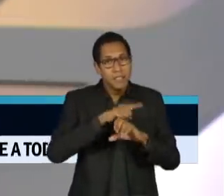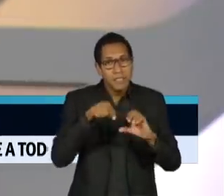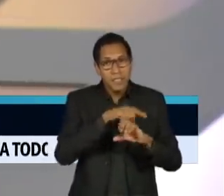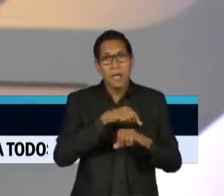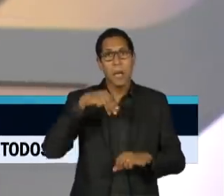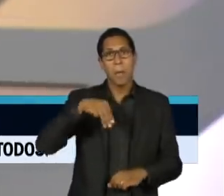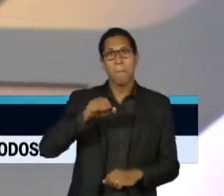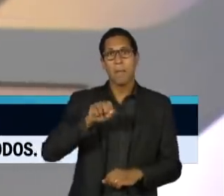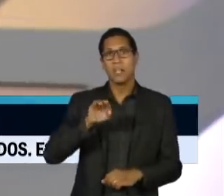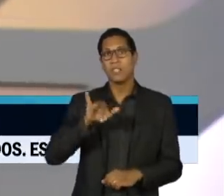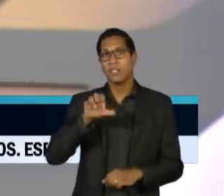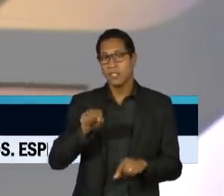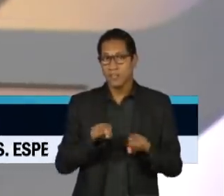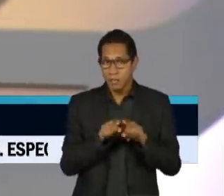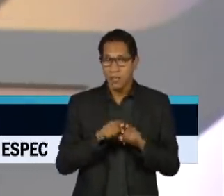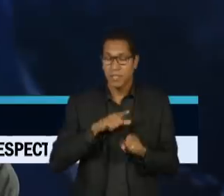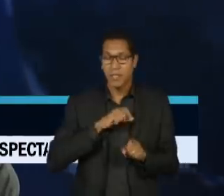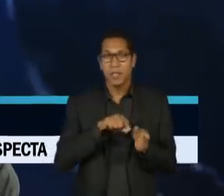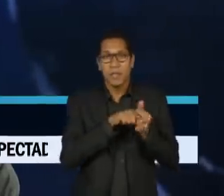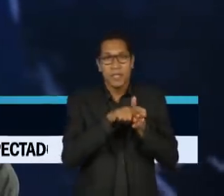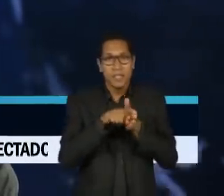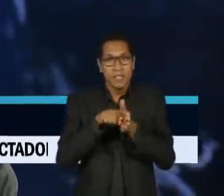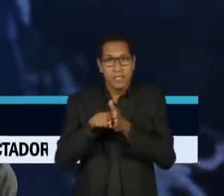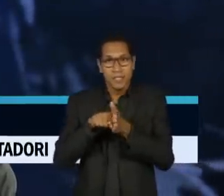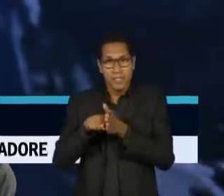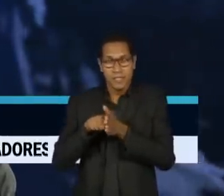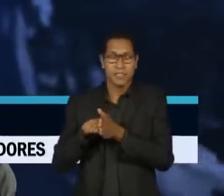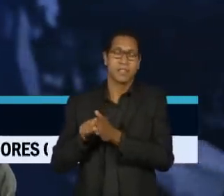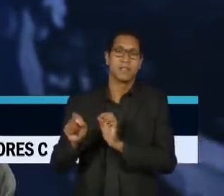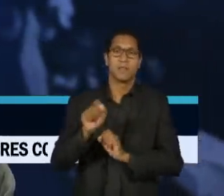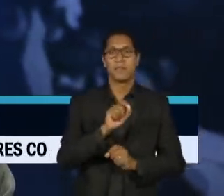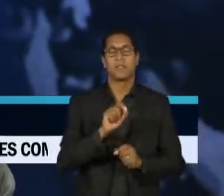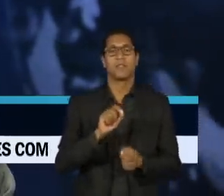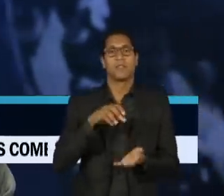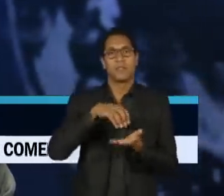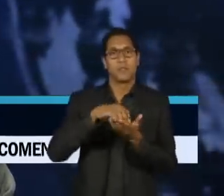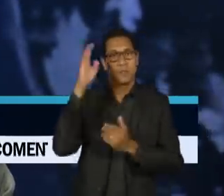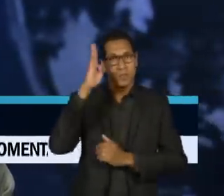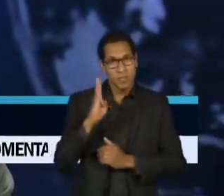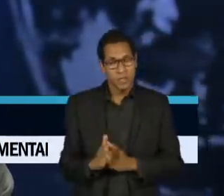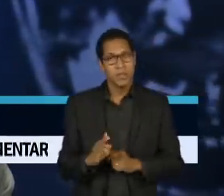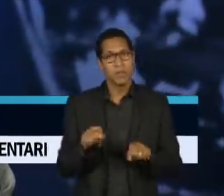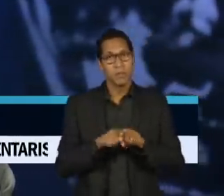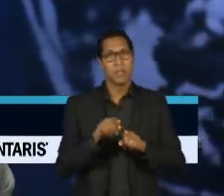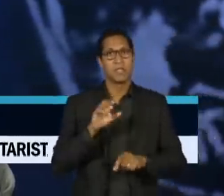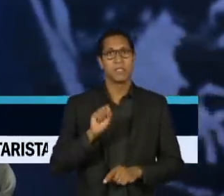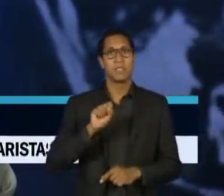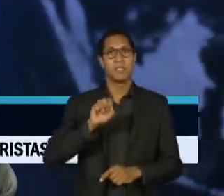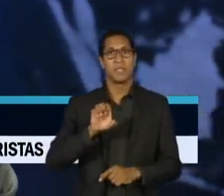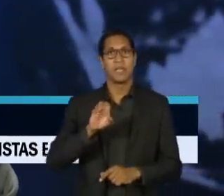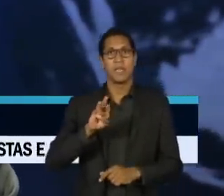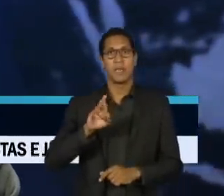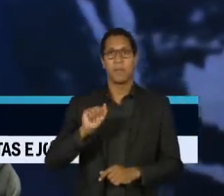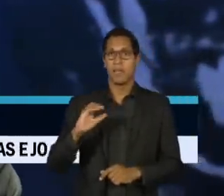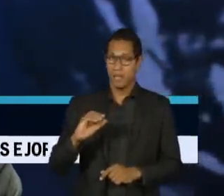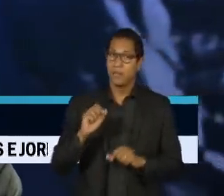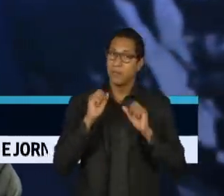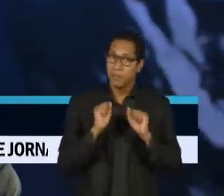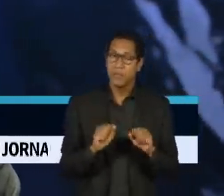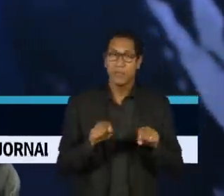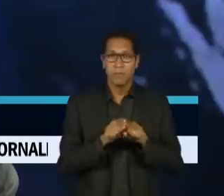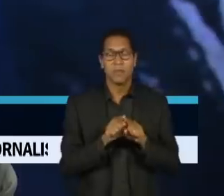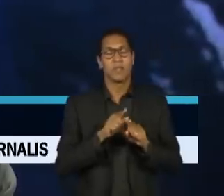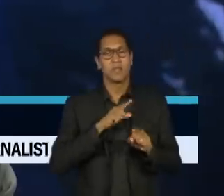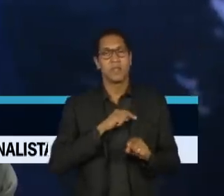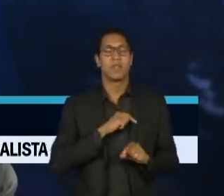Matias Alencastro, pesquisador do Centro Brasileiro de Análise e Planejamento, o SEBRAP. Você pode fazer comentários pelo